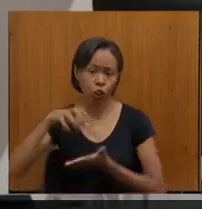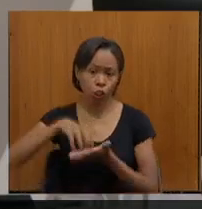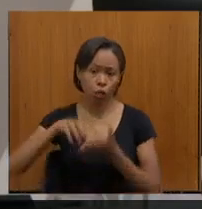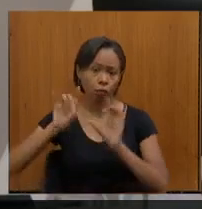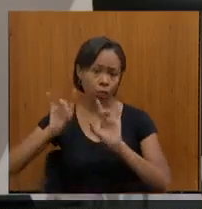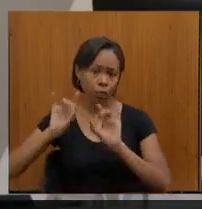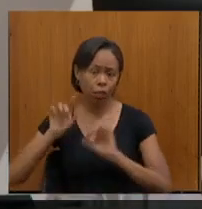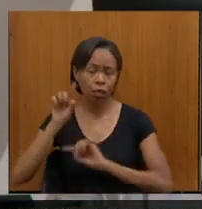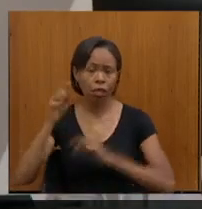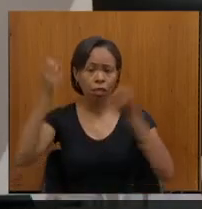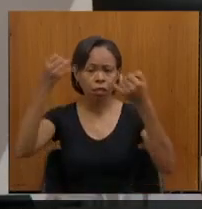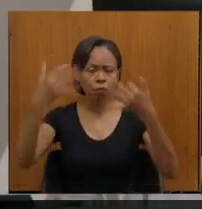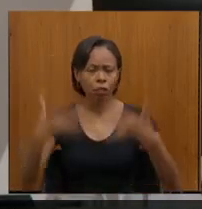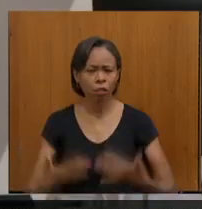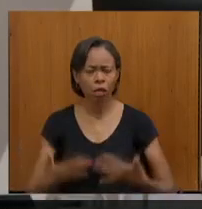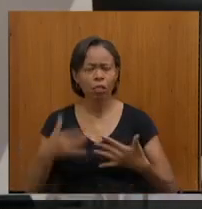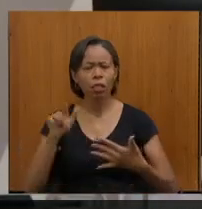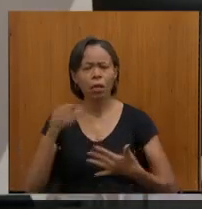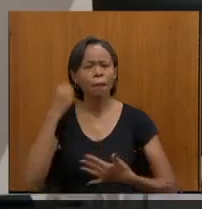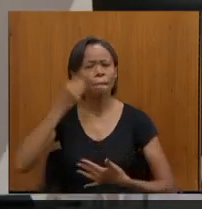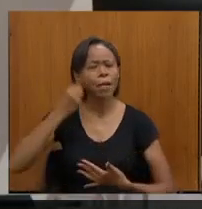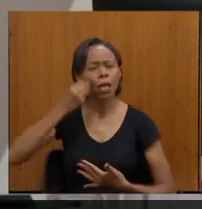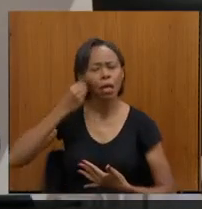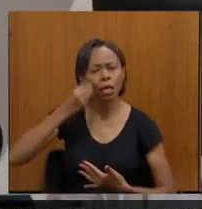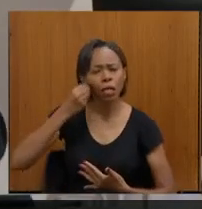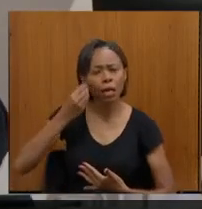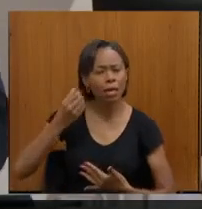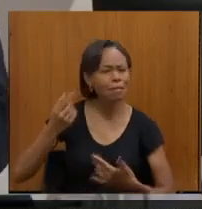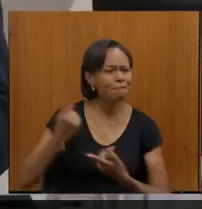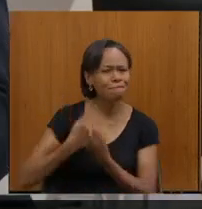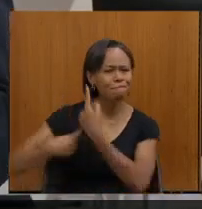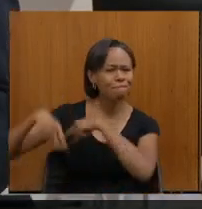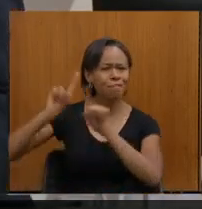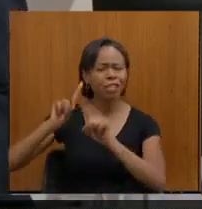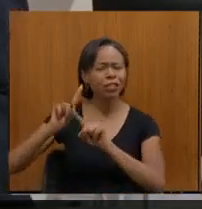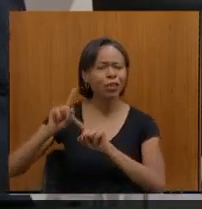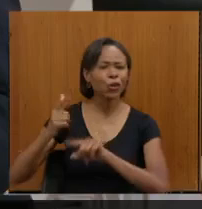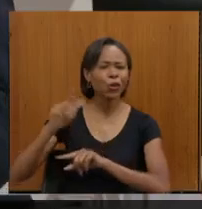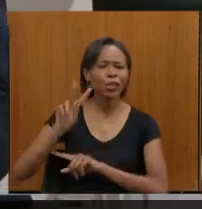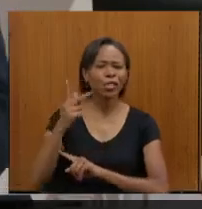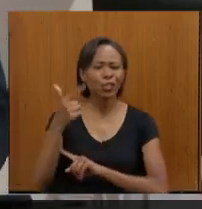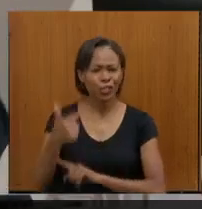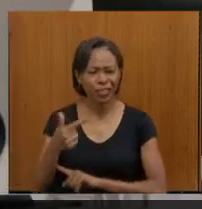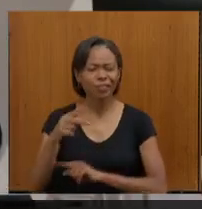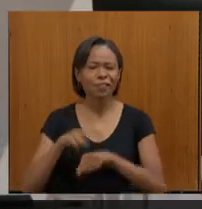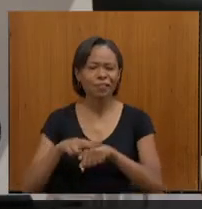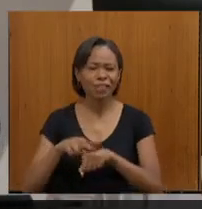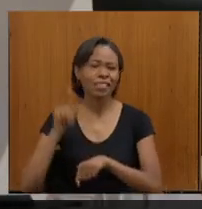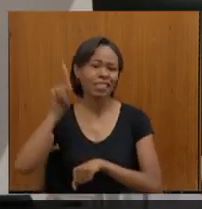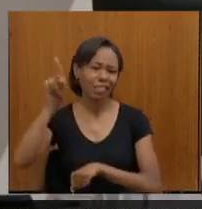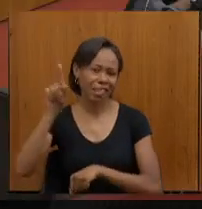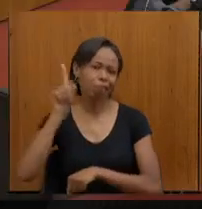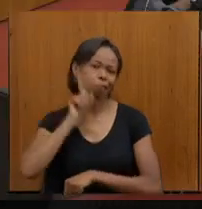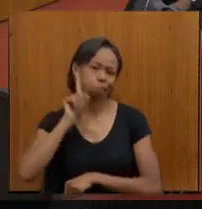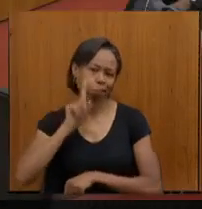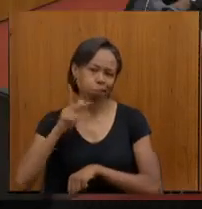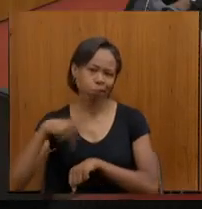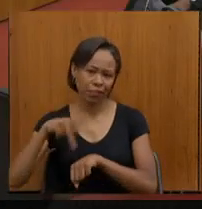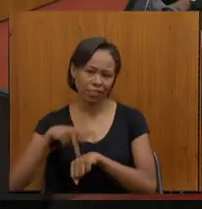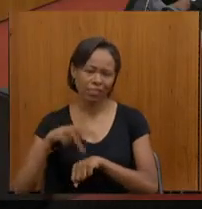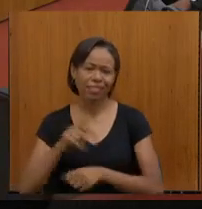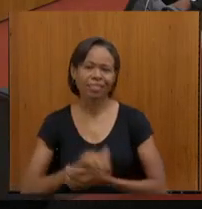de sucesso com o hidrogênio Verde nos Estados Unidos Boa tarde e glitter afim